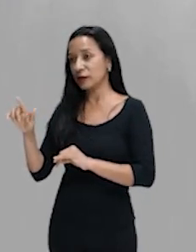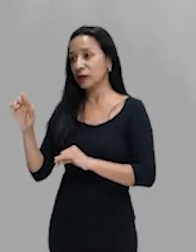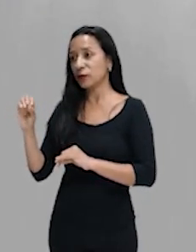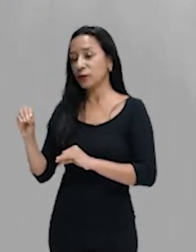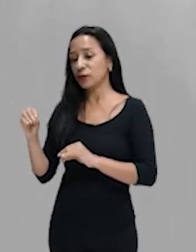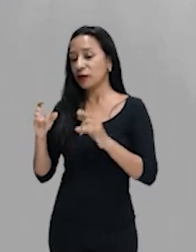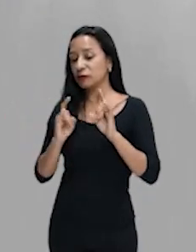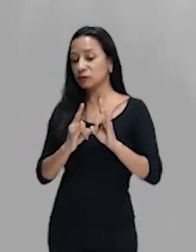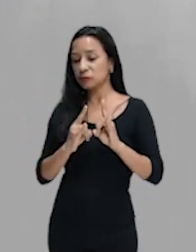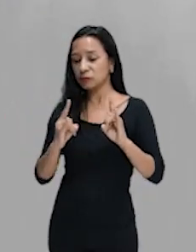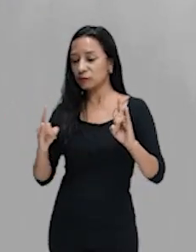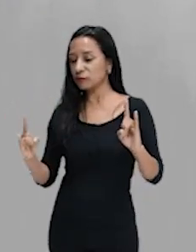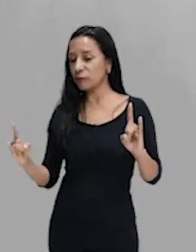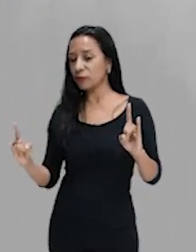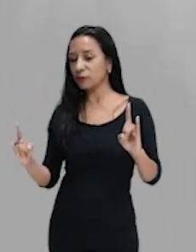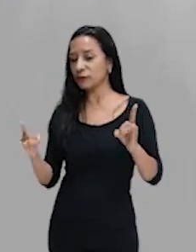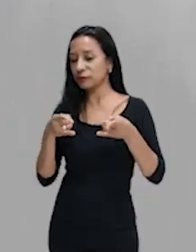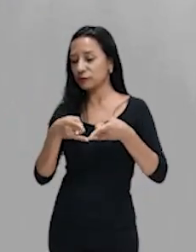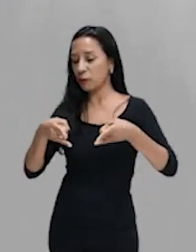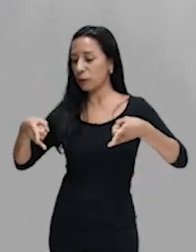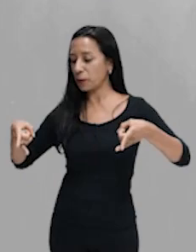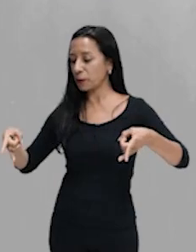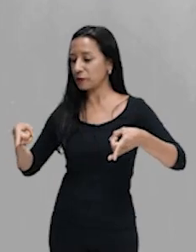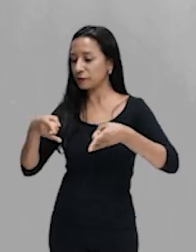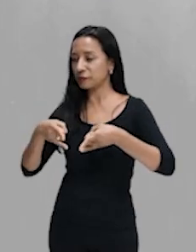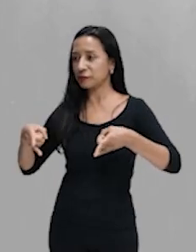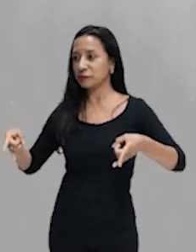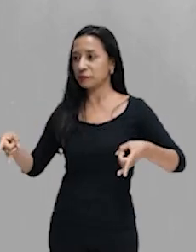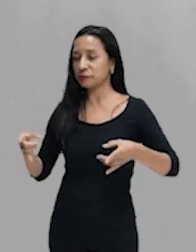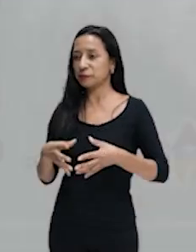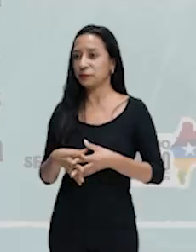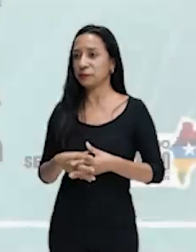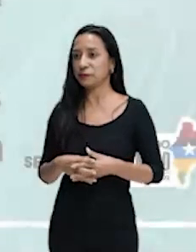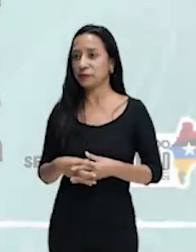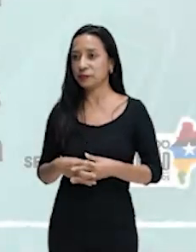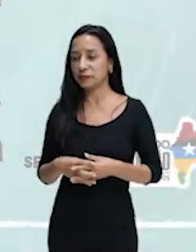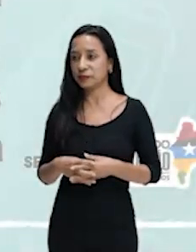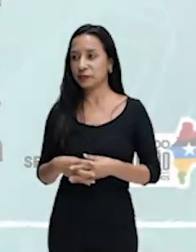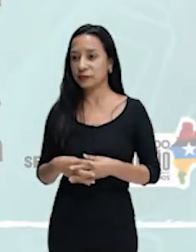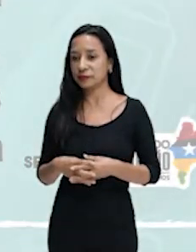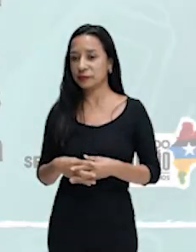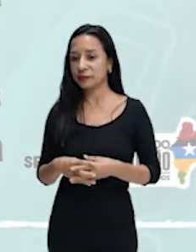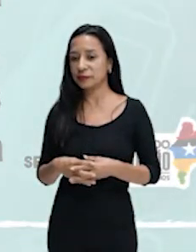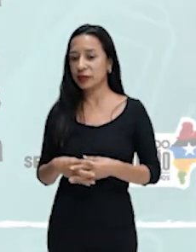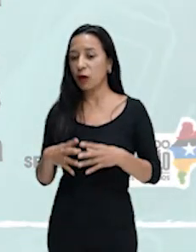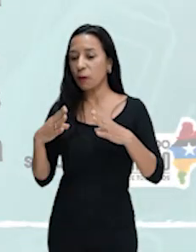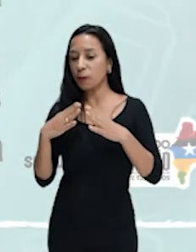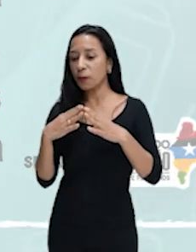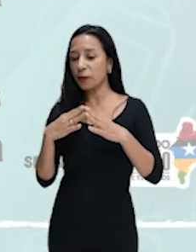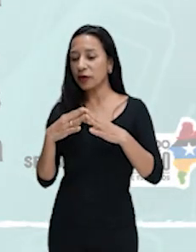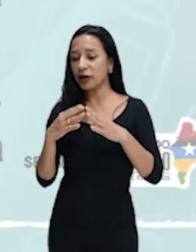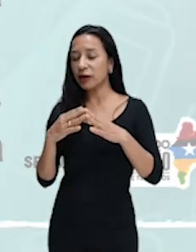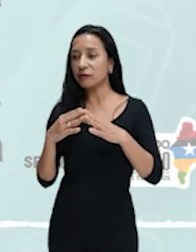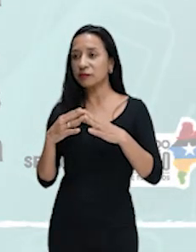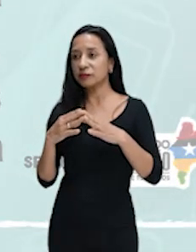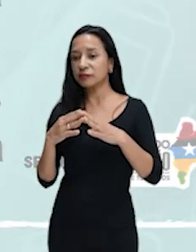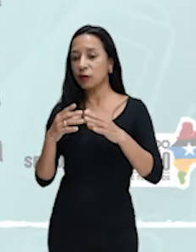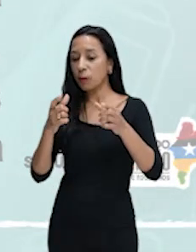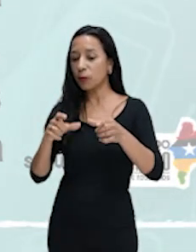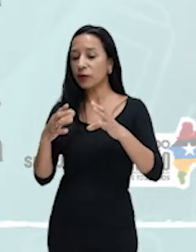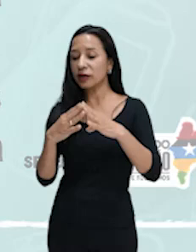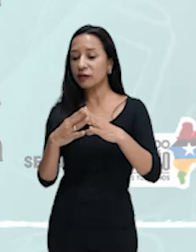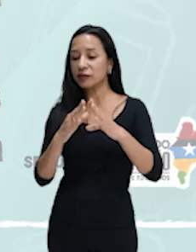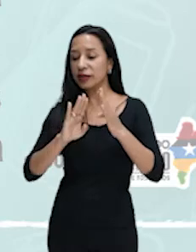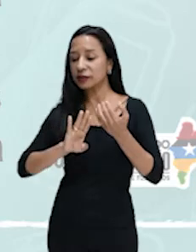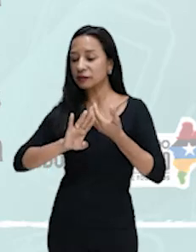casados. Eram muito apaixonados. Mas mesmo com toda a paixão que os envolvia, a artista sofreu com a